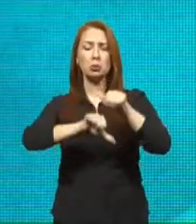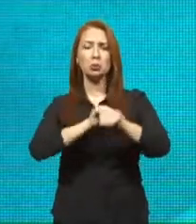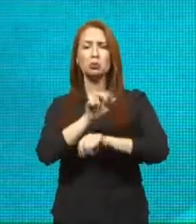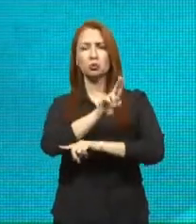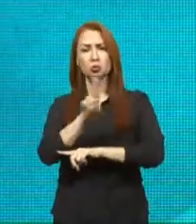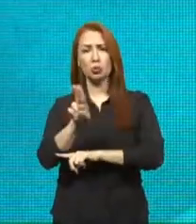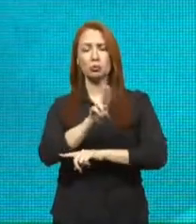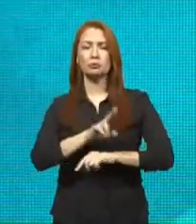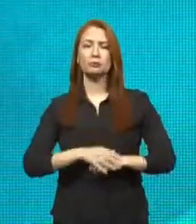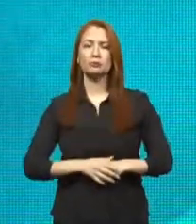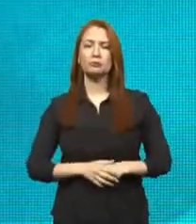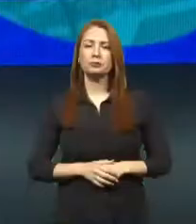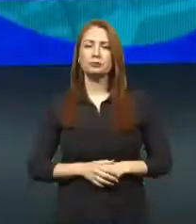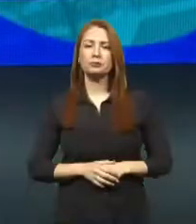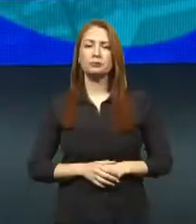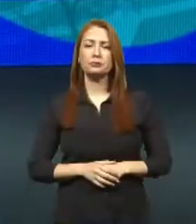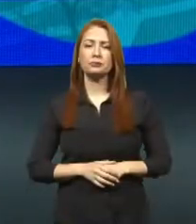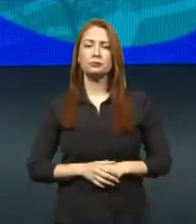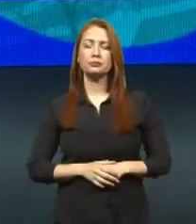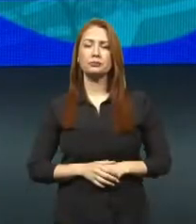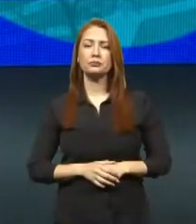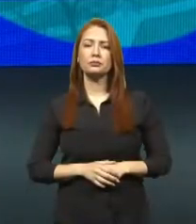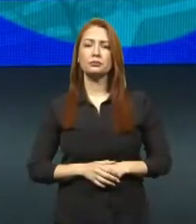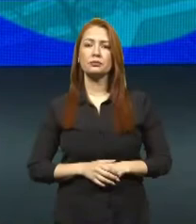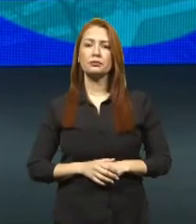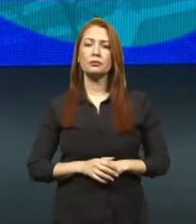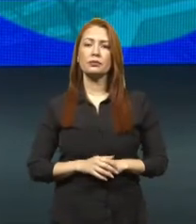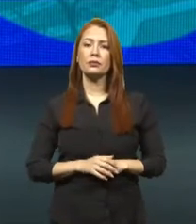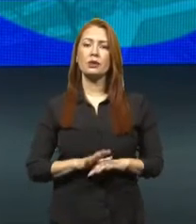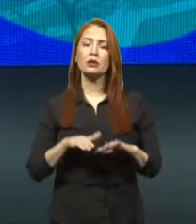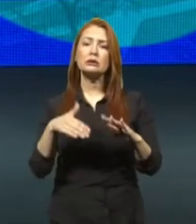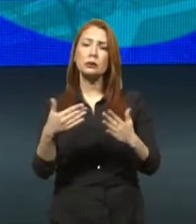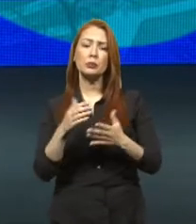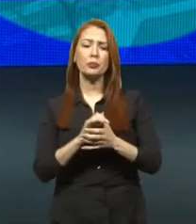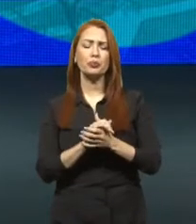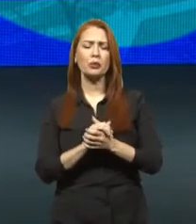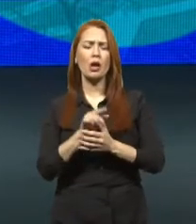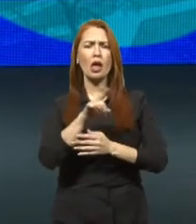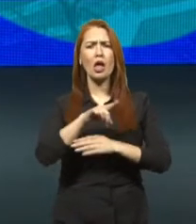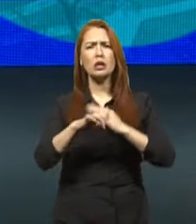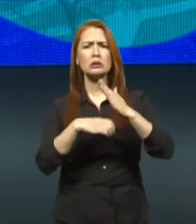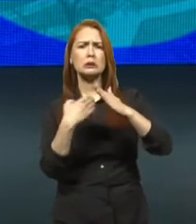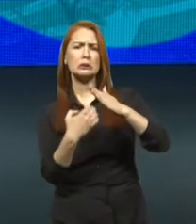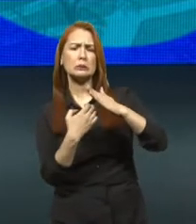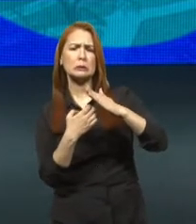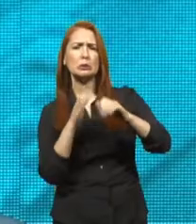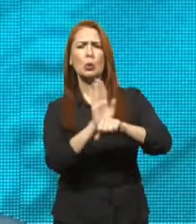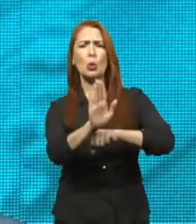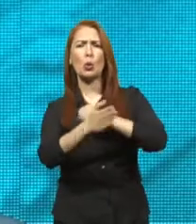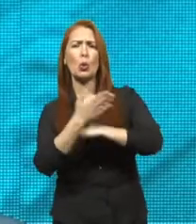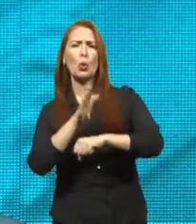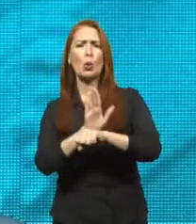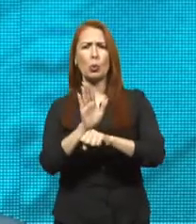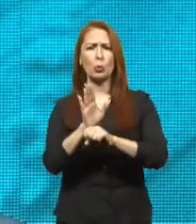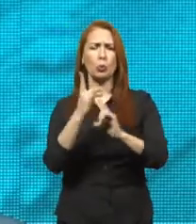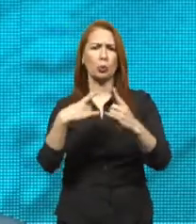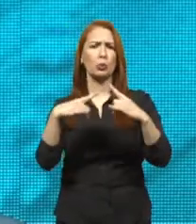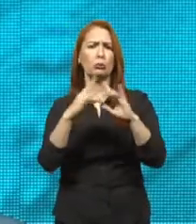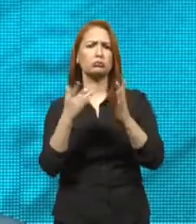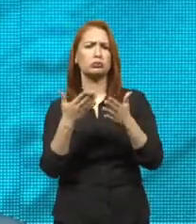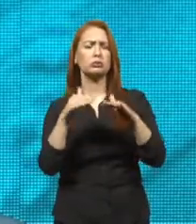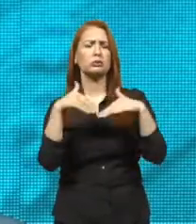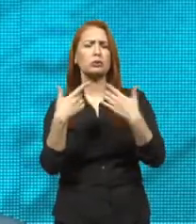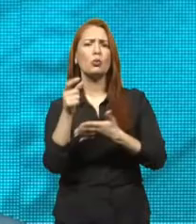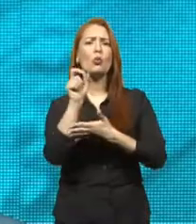né? Verdade. E essas cooperativas, enfim, né, essas entidades, elas vão propor projetos de qual